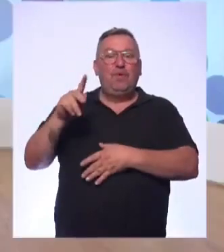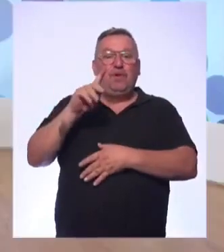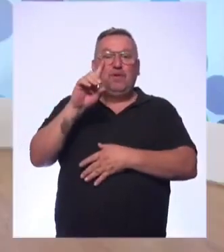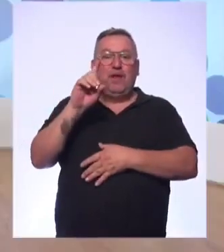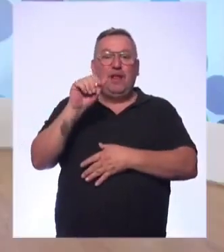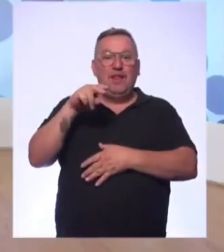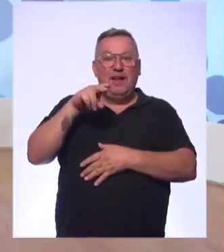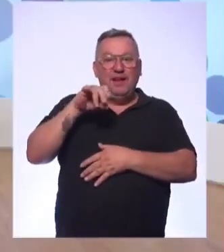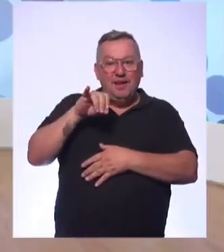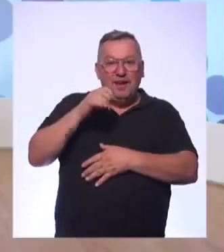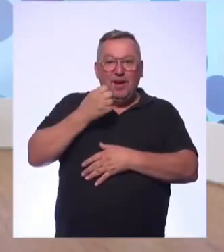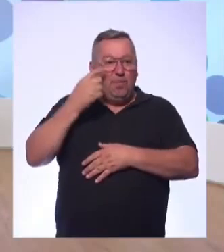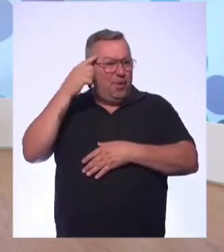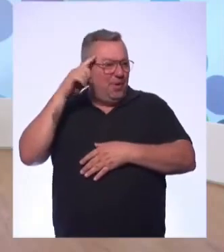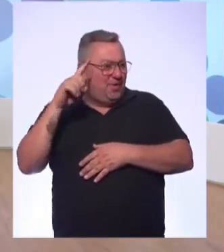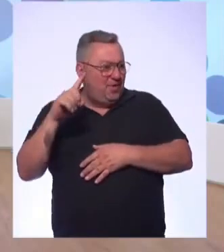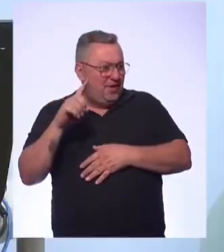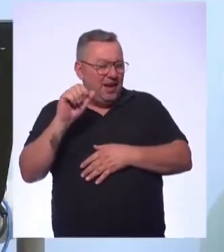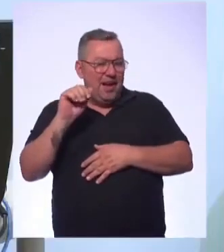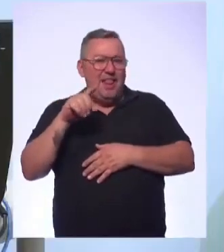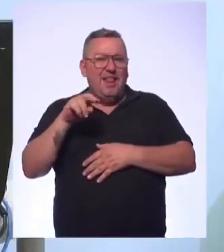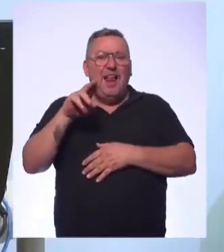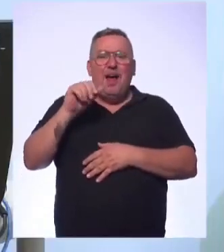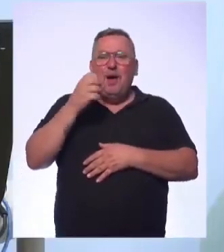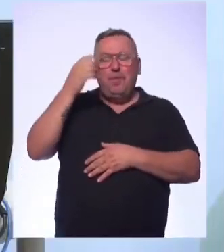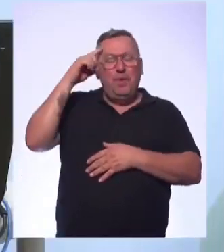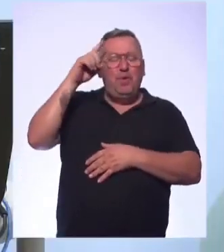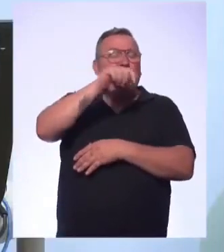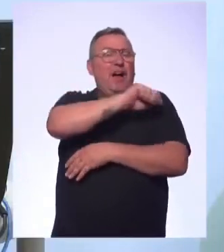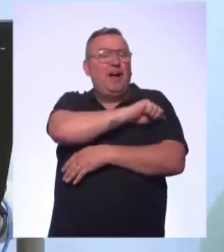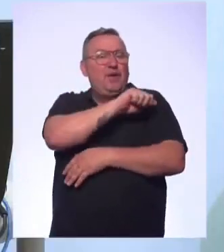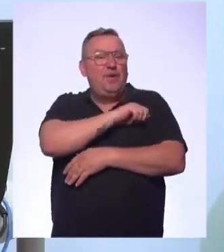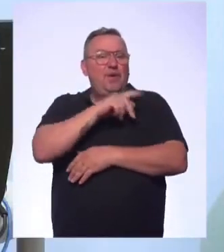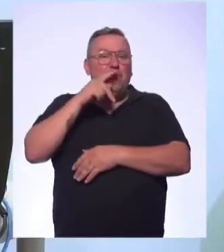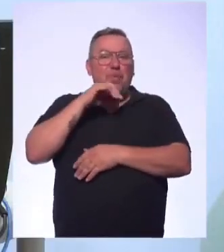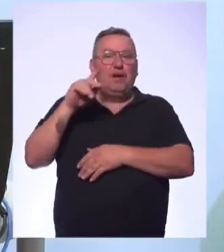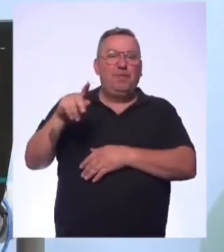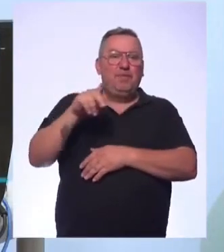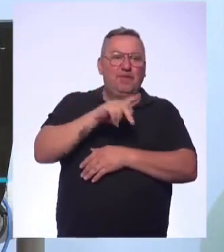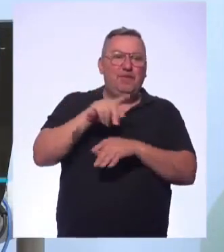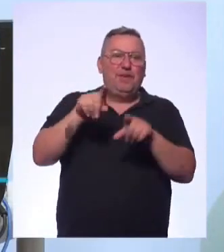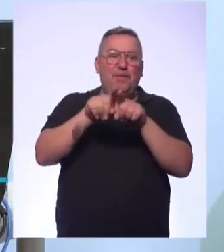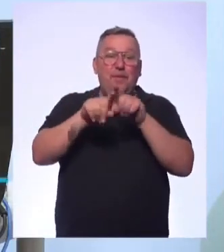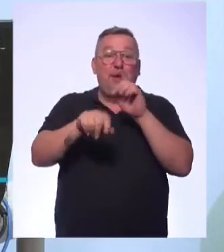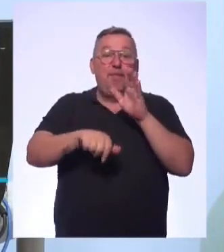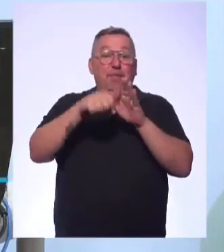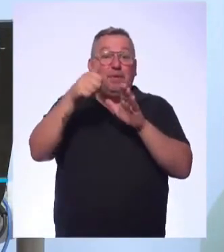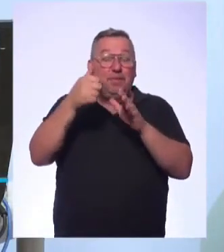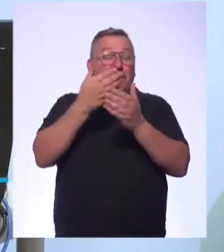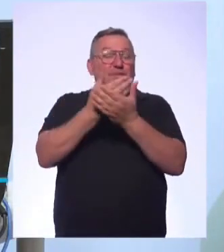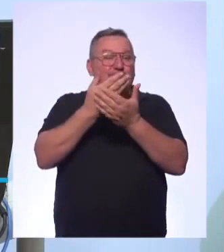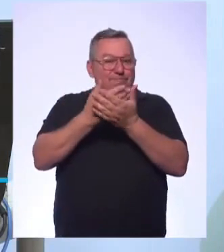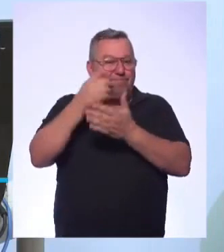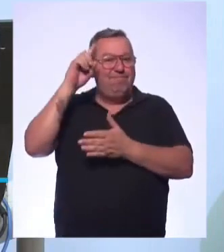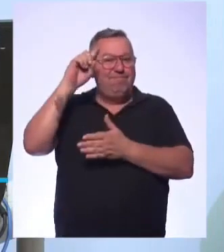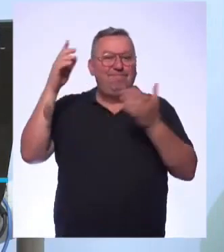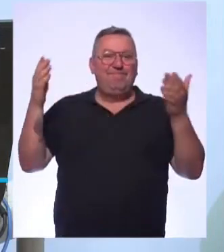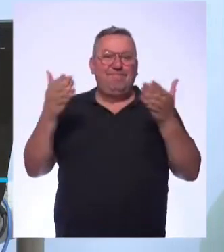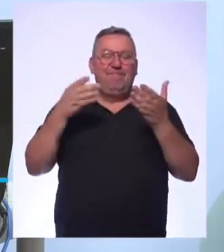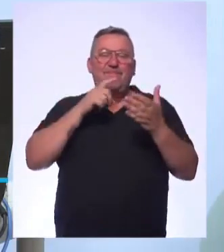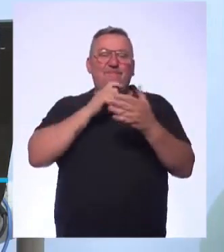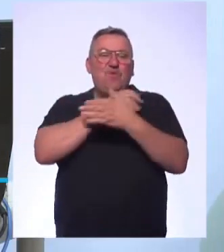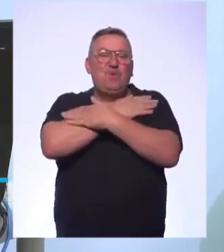Bom dia, Dani! Bom dia, Andréia. Bom dia, alunos, pais e professores. Primeira aula do dia, hein? Primeira aula do E esse dia